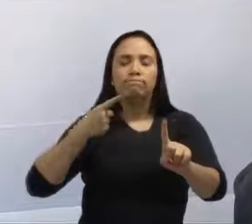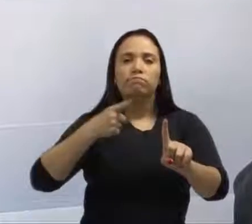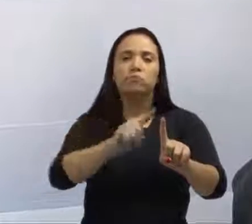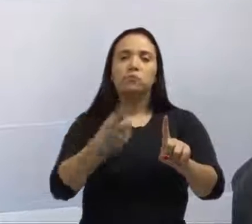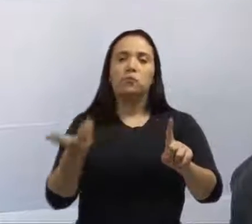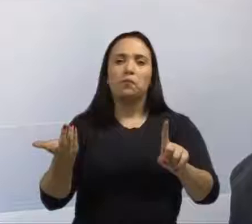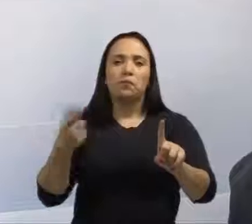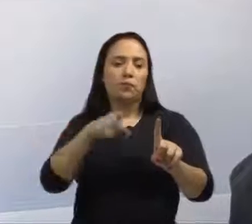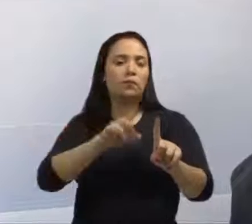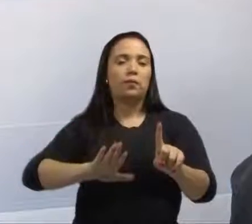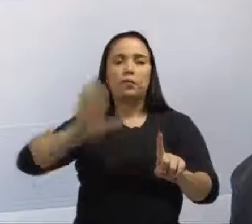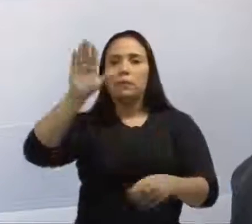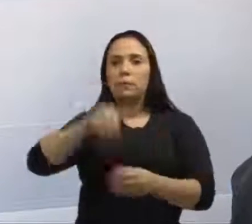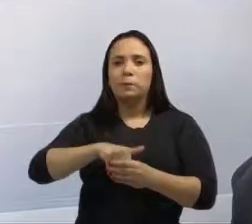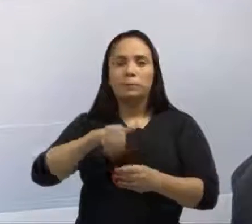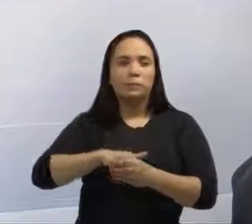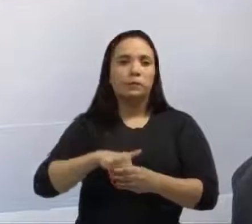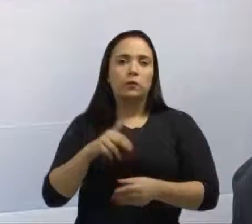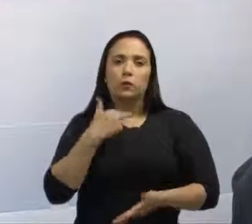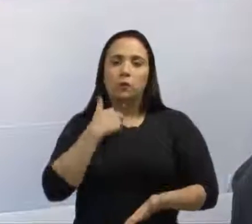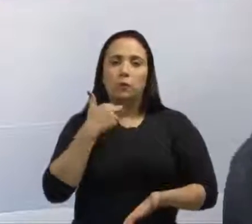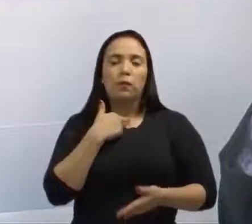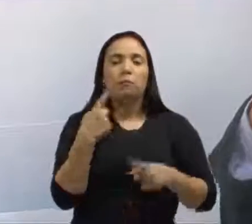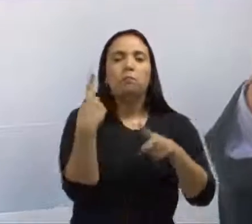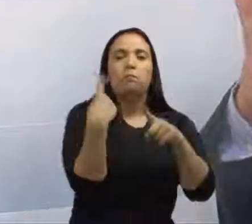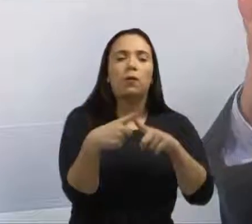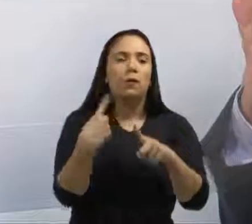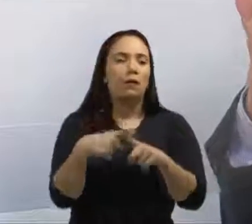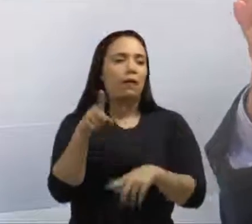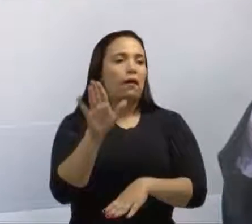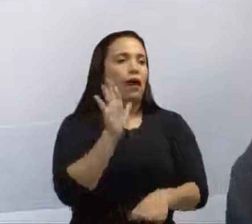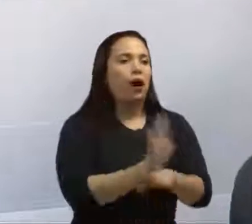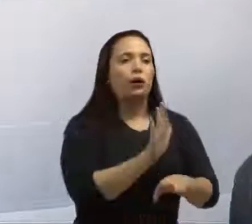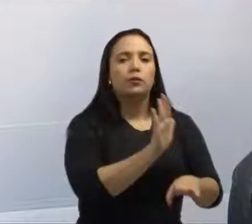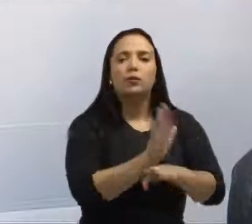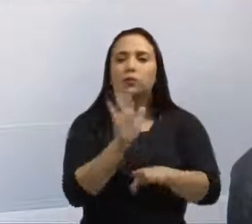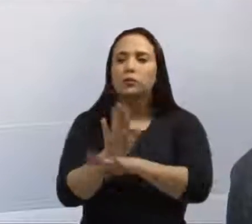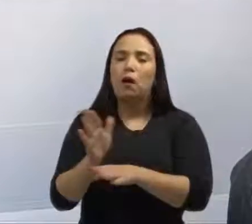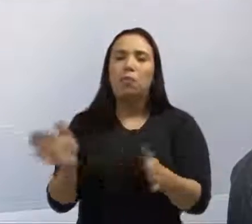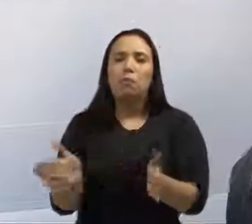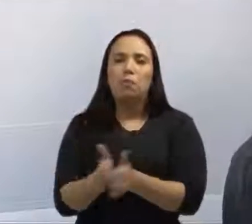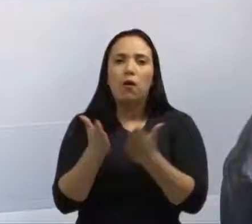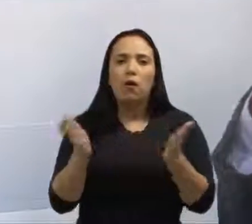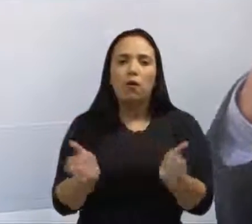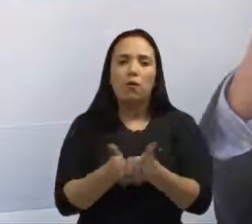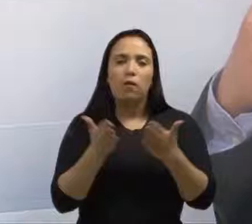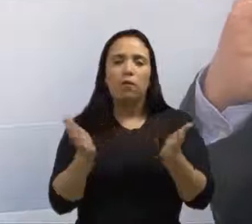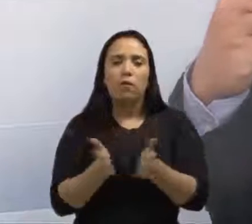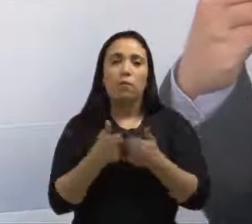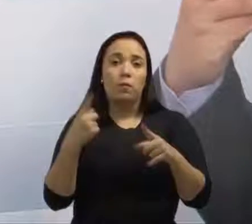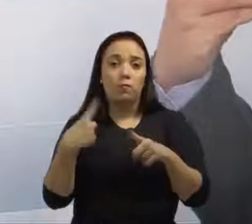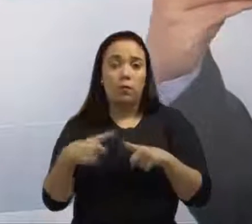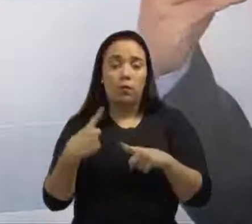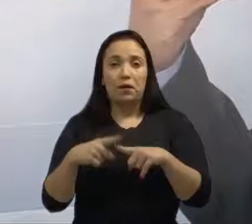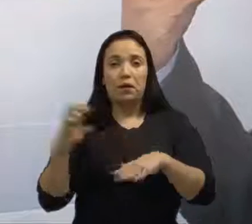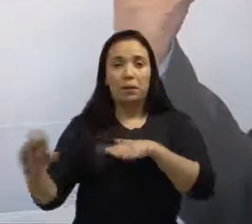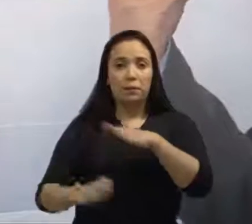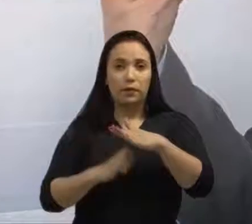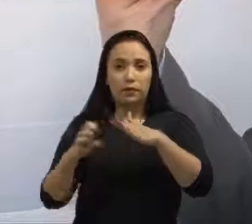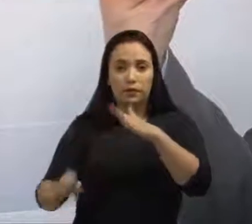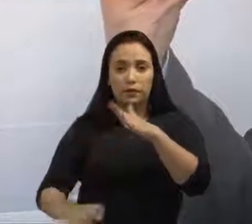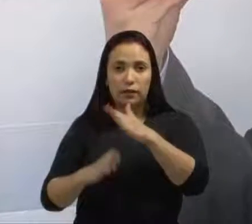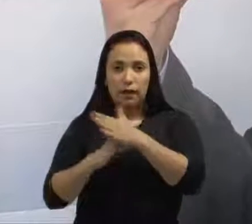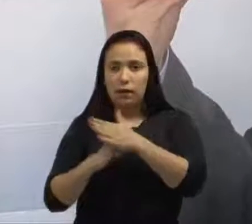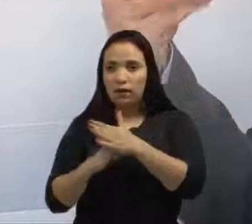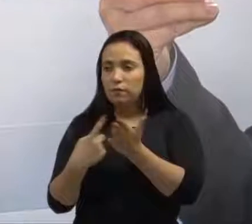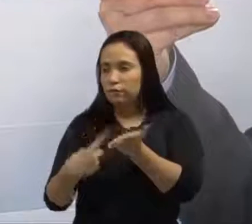injustiçado, que não poderá ser candidato para ajudar os pobres porque se juntou à elite